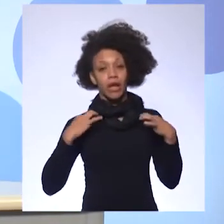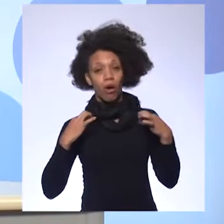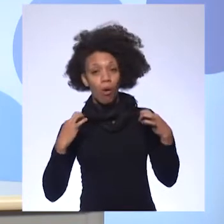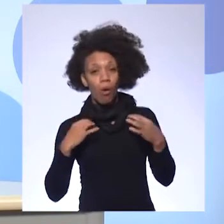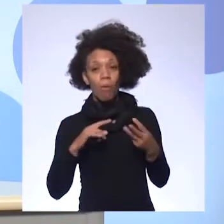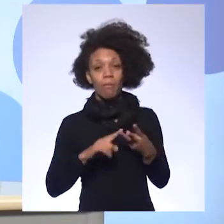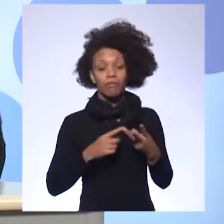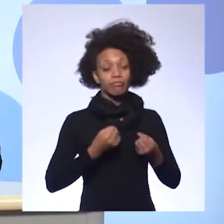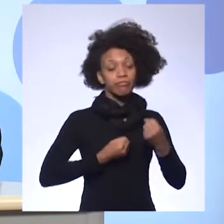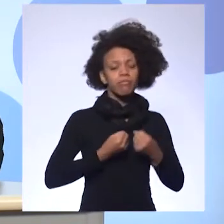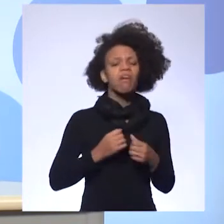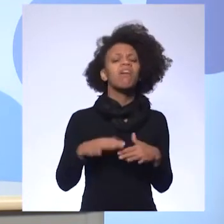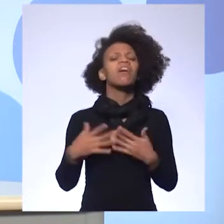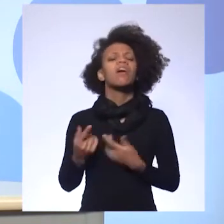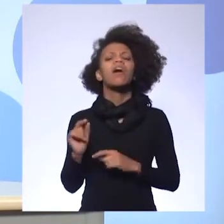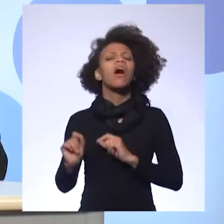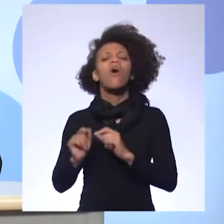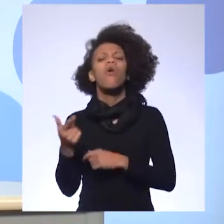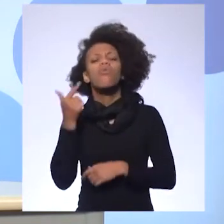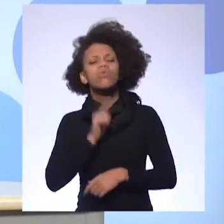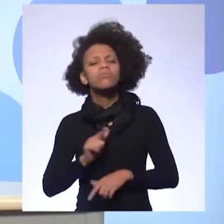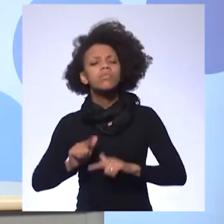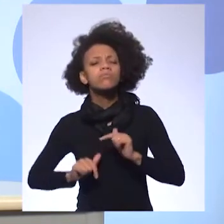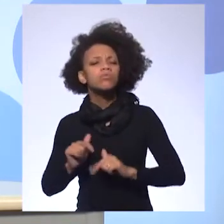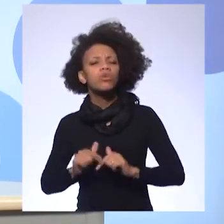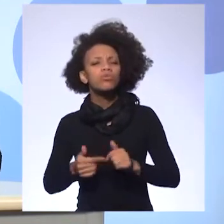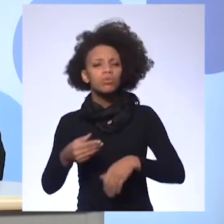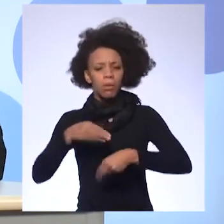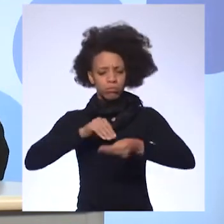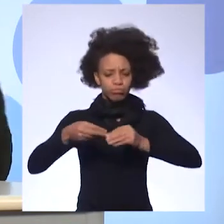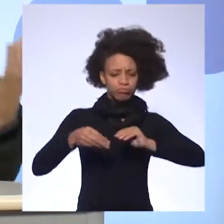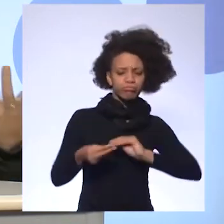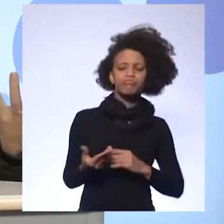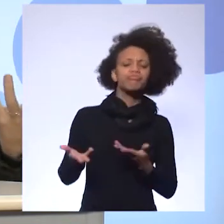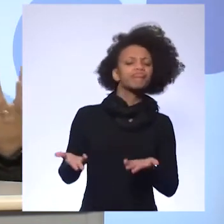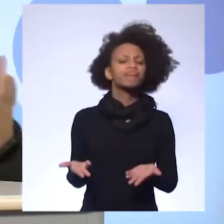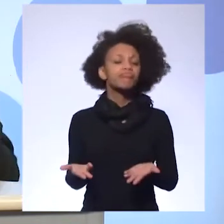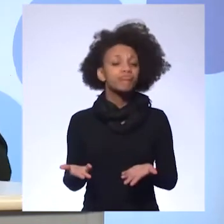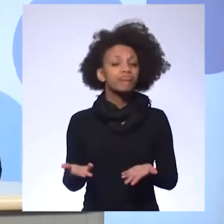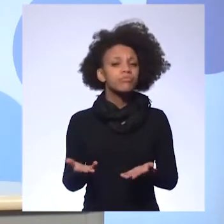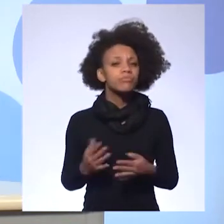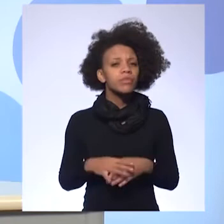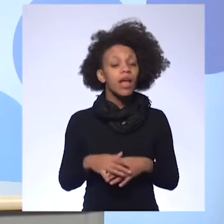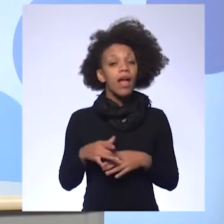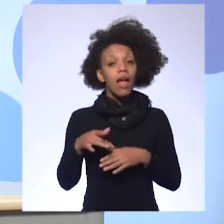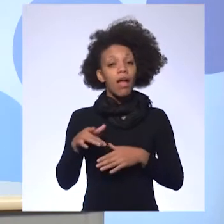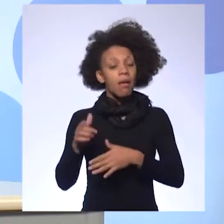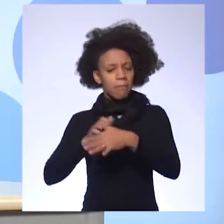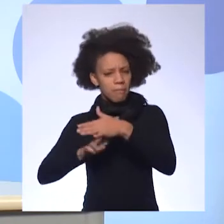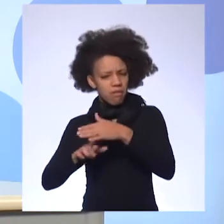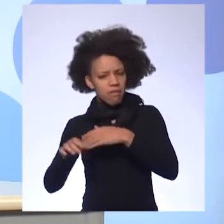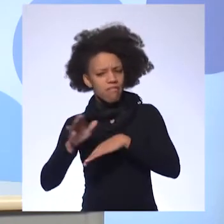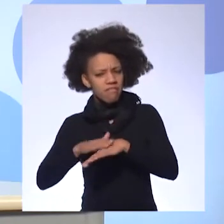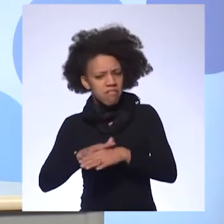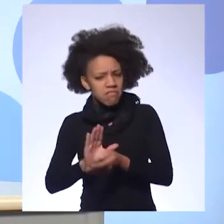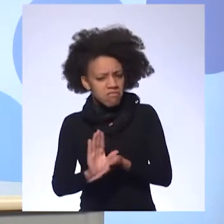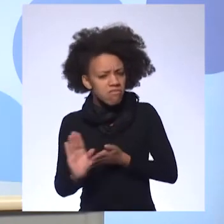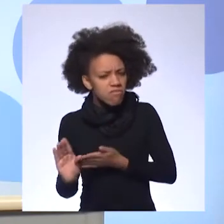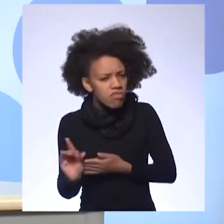do carro, e aí, vem da onde? Vem como? Essa empresa ela faz algum